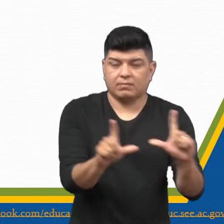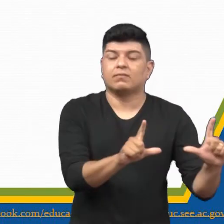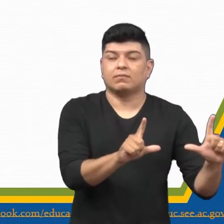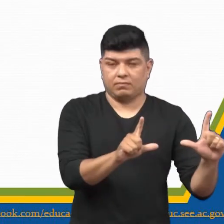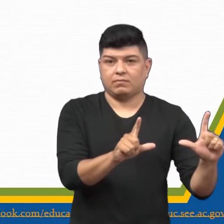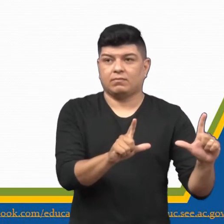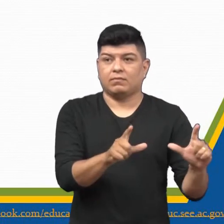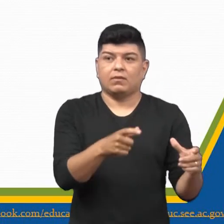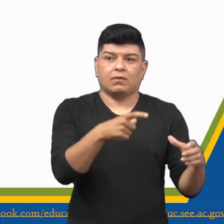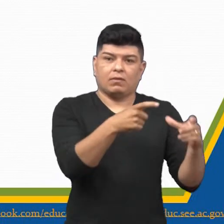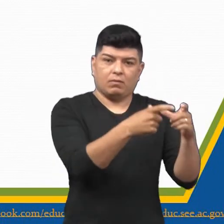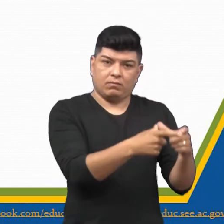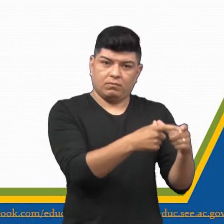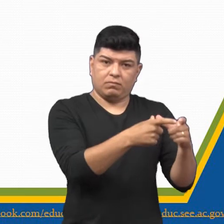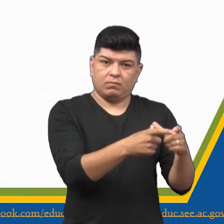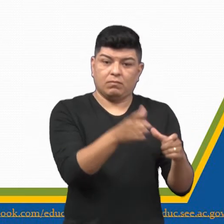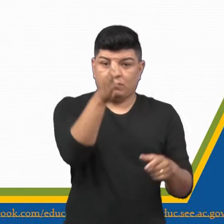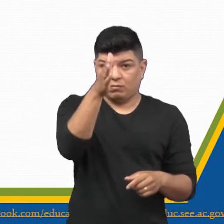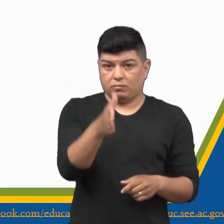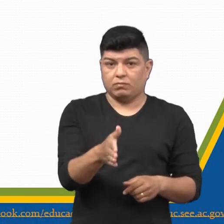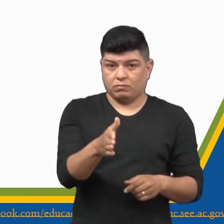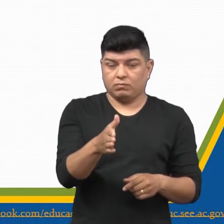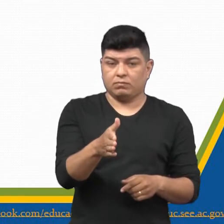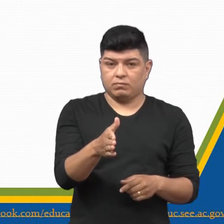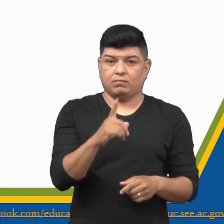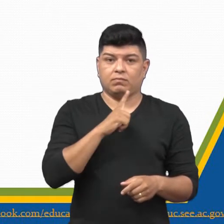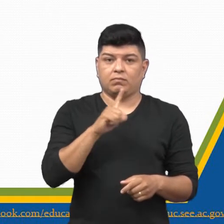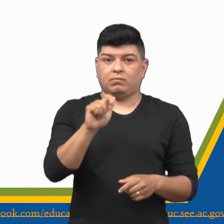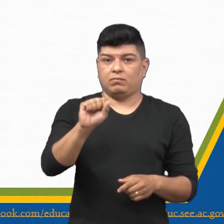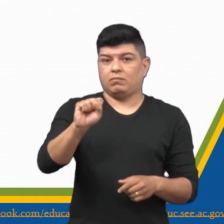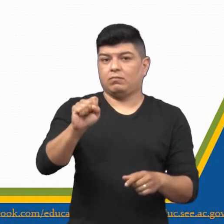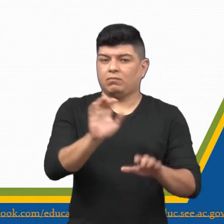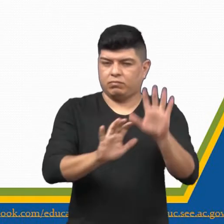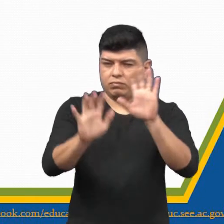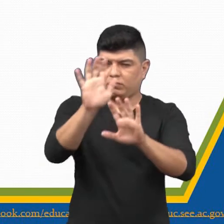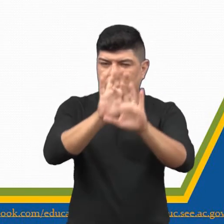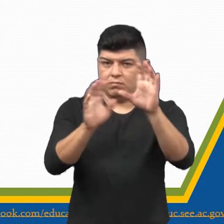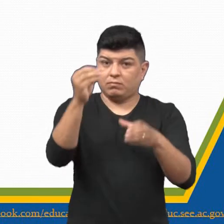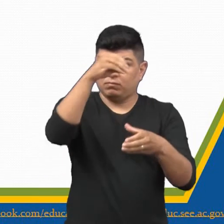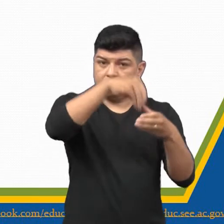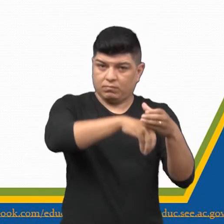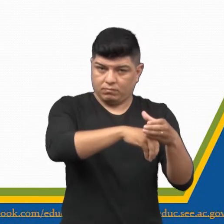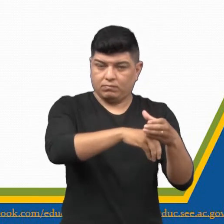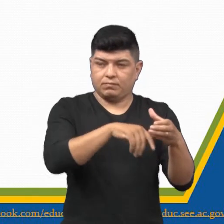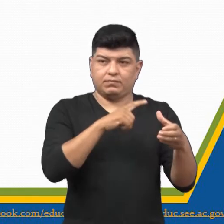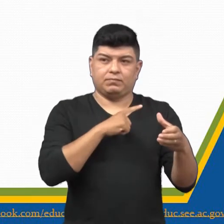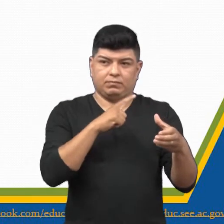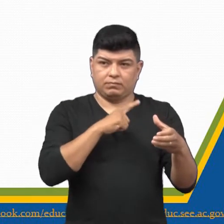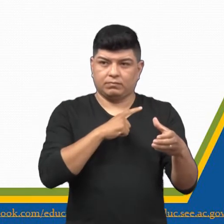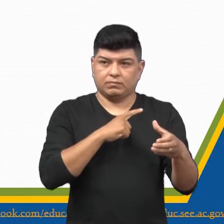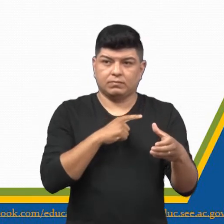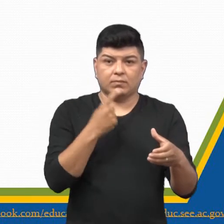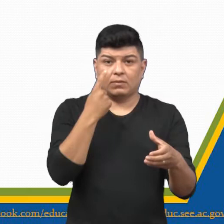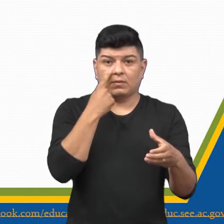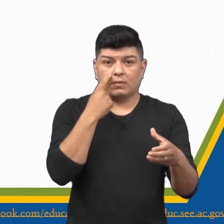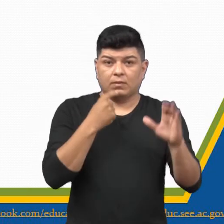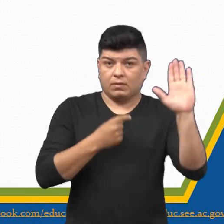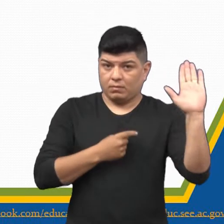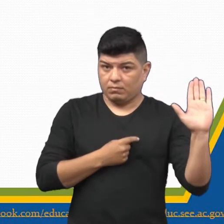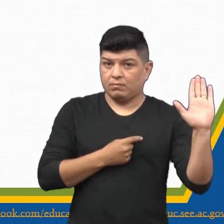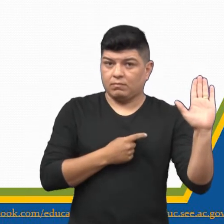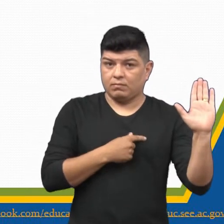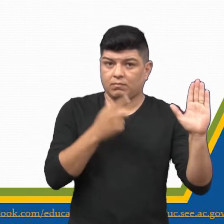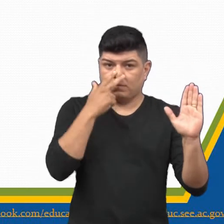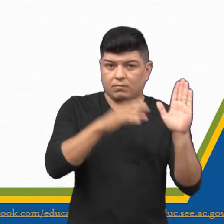meu recipiente do meio. Você tem aí um gás dentro desse recipiente. Quando você olha para a esquerda, que eu